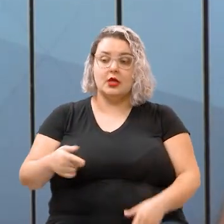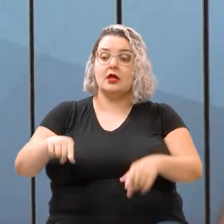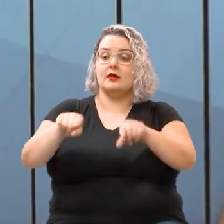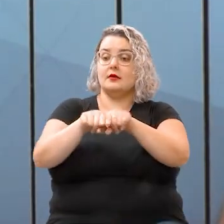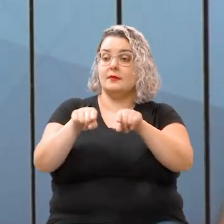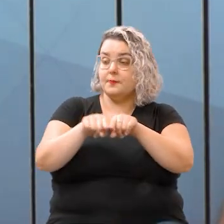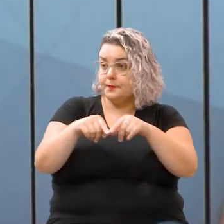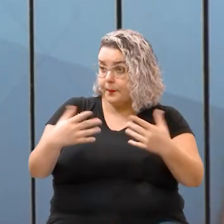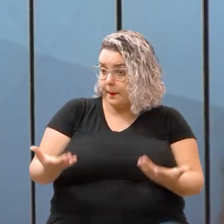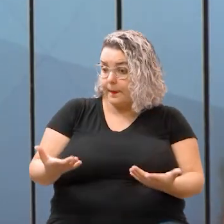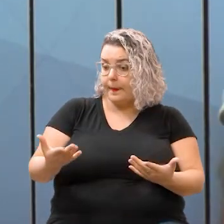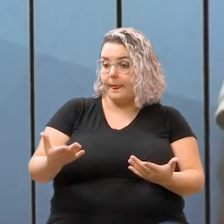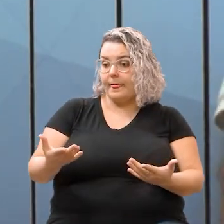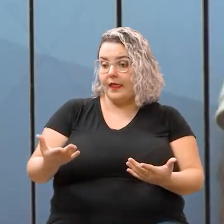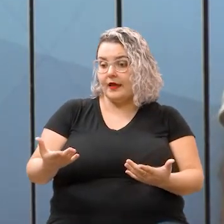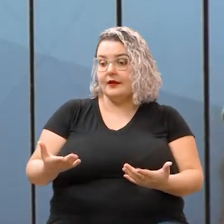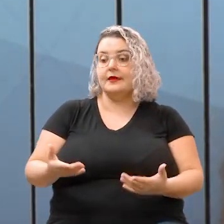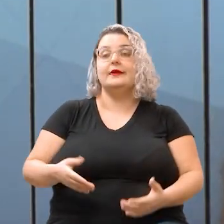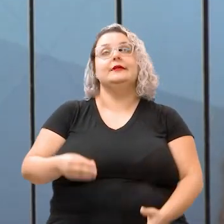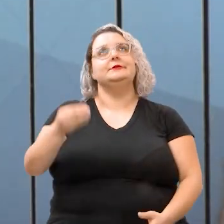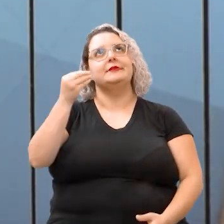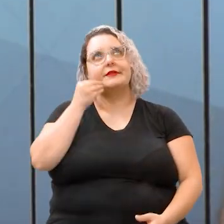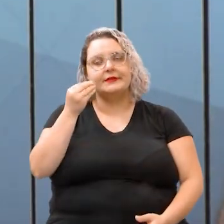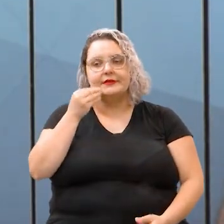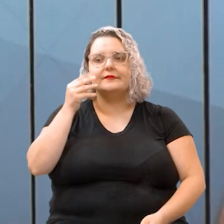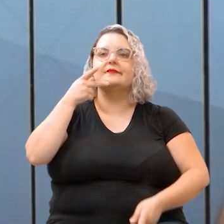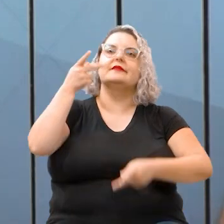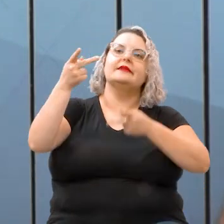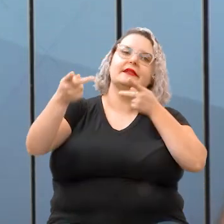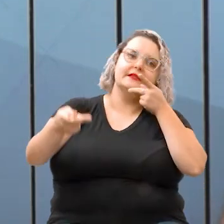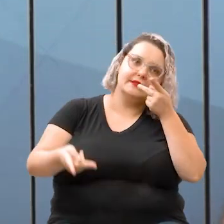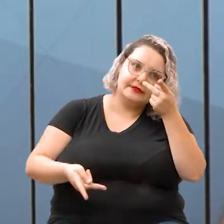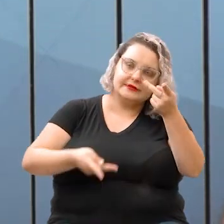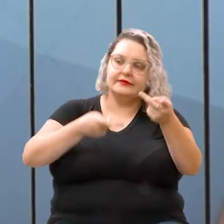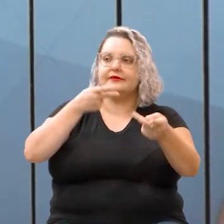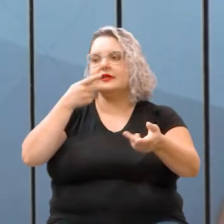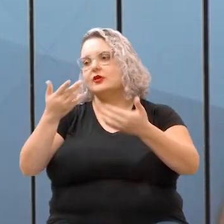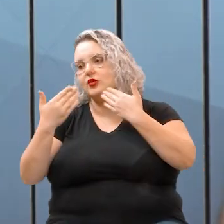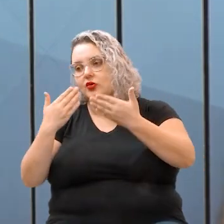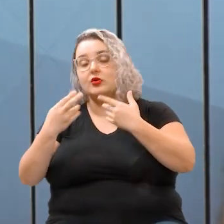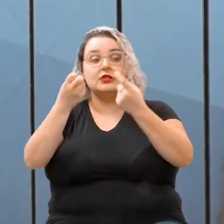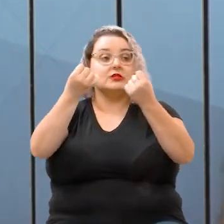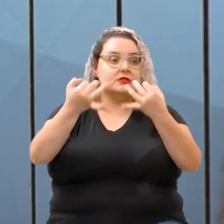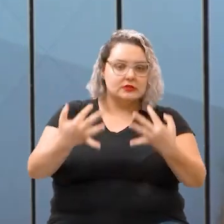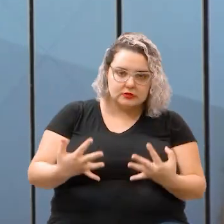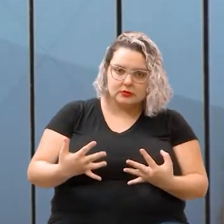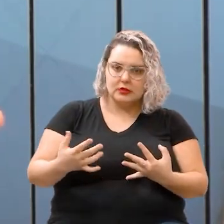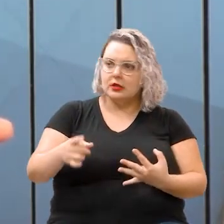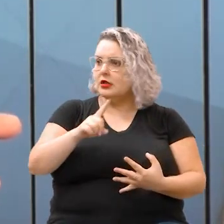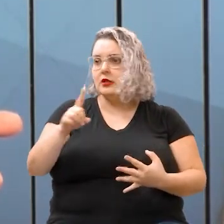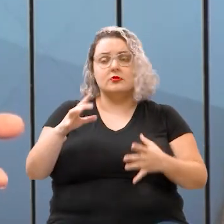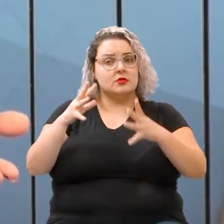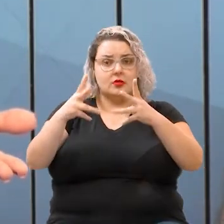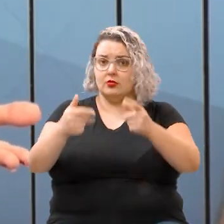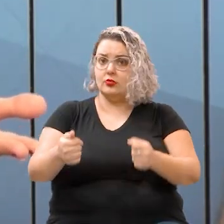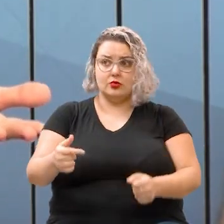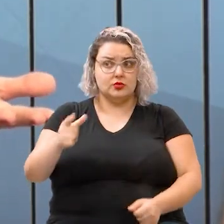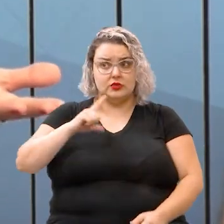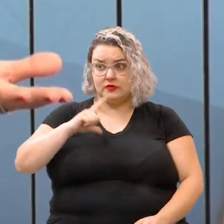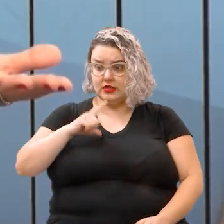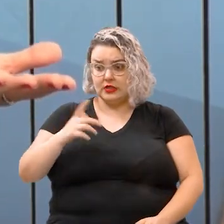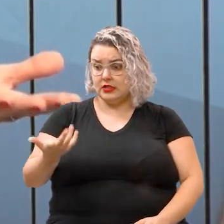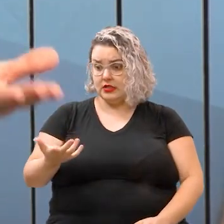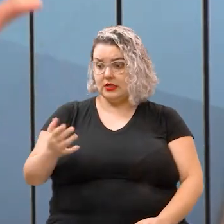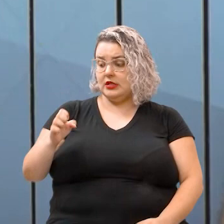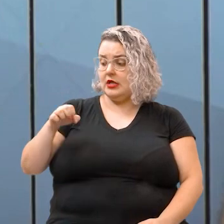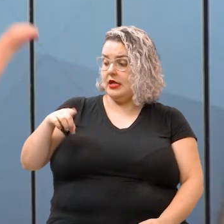também, assim, água mole em pedra dura, né, Mirna? A gente vai falando e conversa, muitos. Não é todo mundo que vai ter essa questão